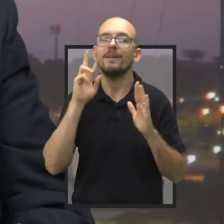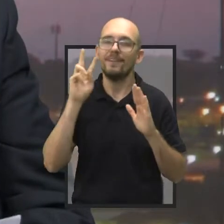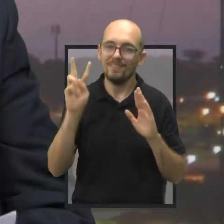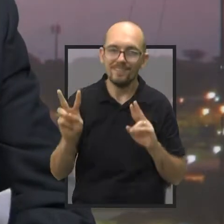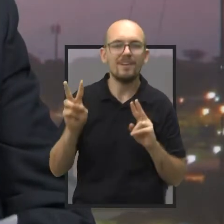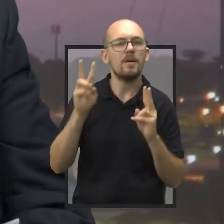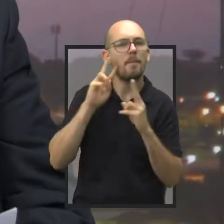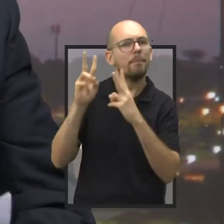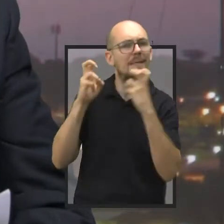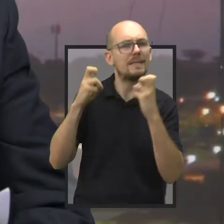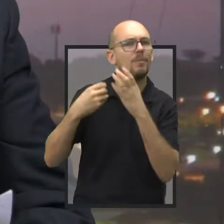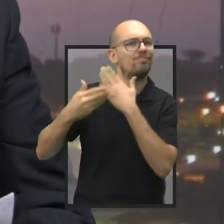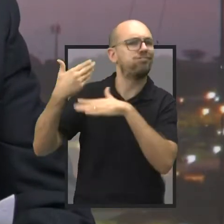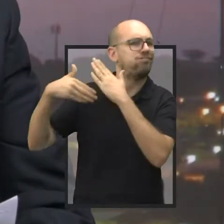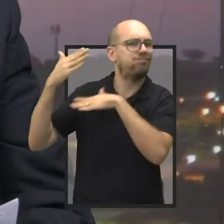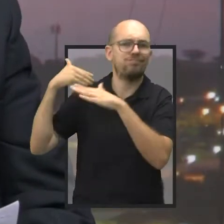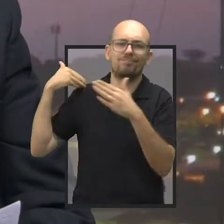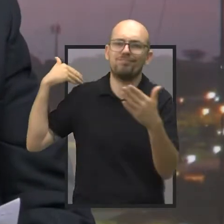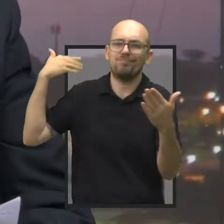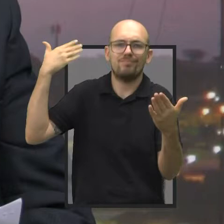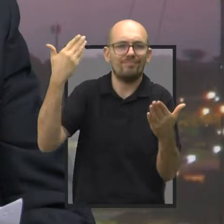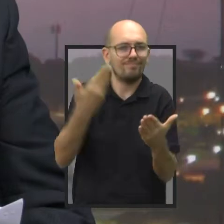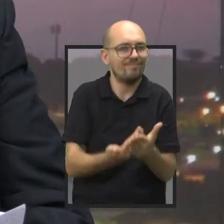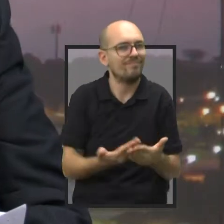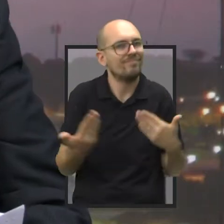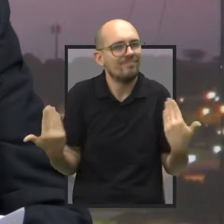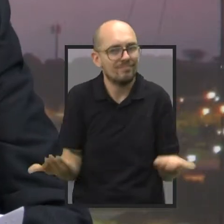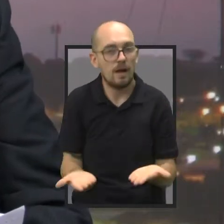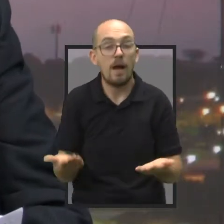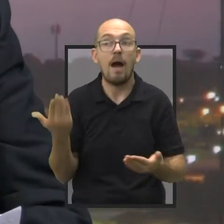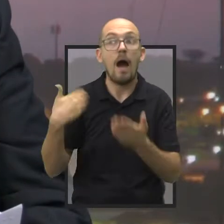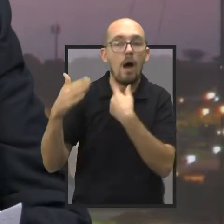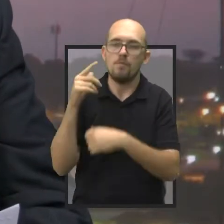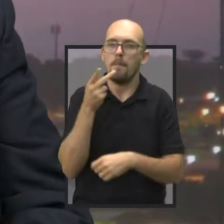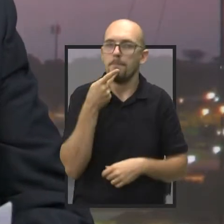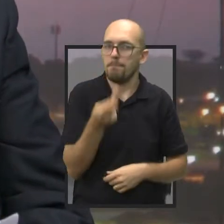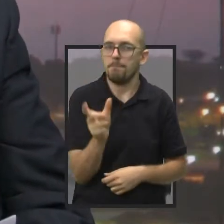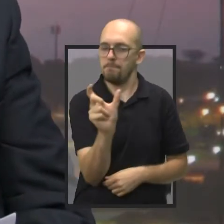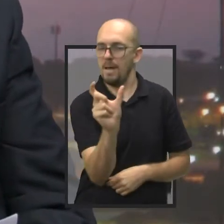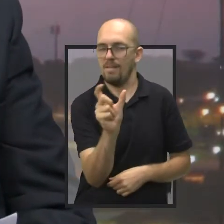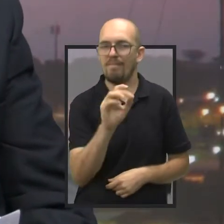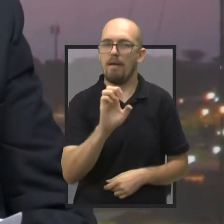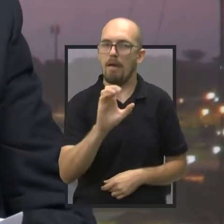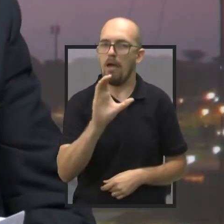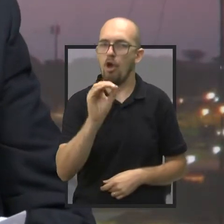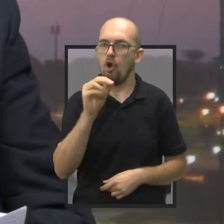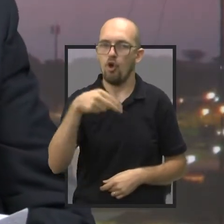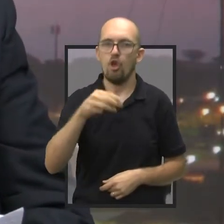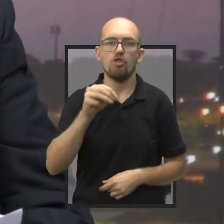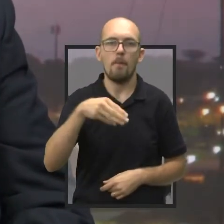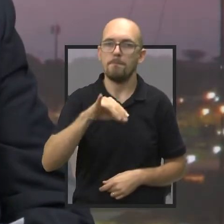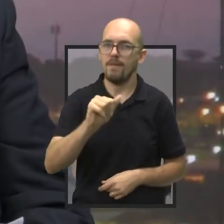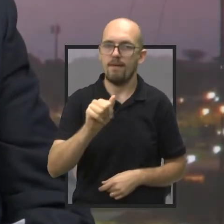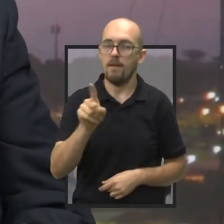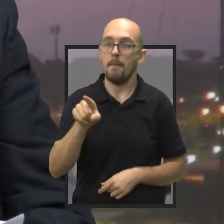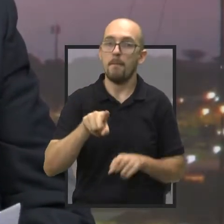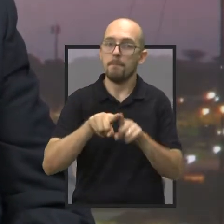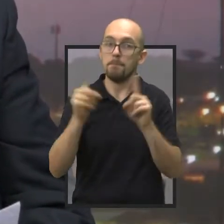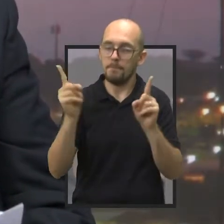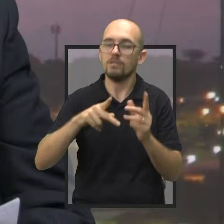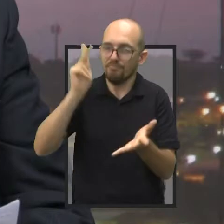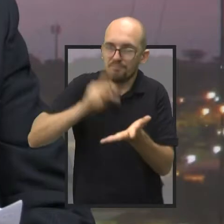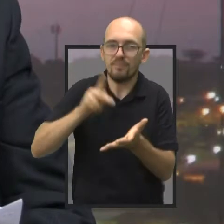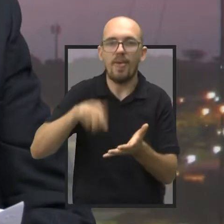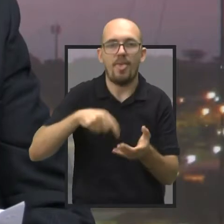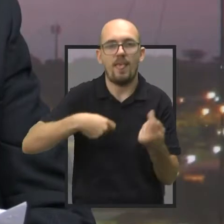percebe que, embora não se usasse o termo economia, era já um fator econômico.